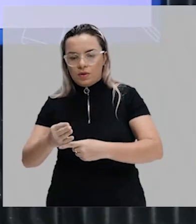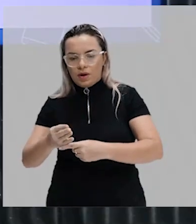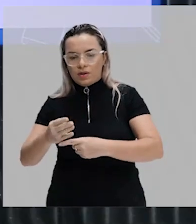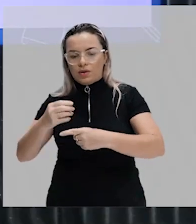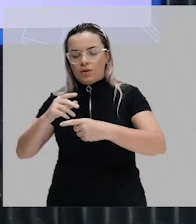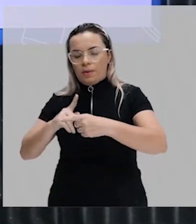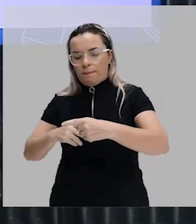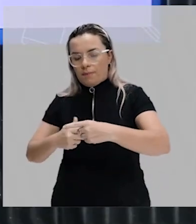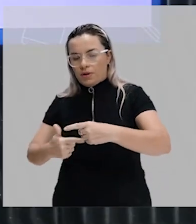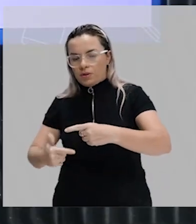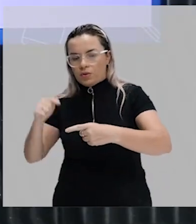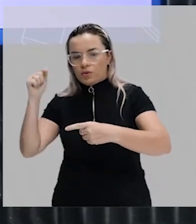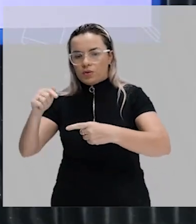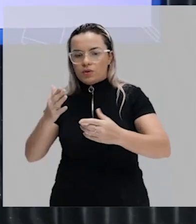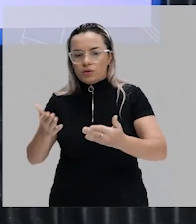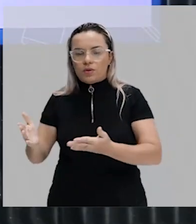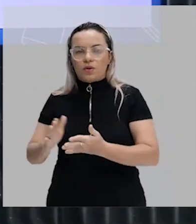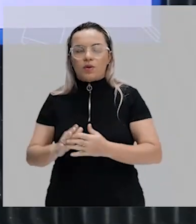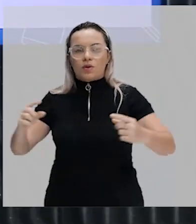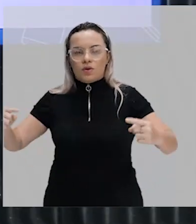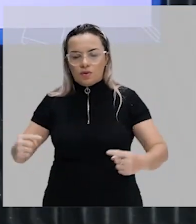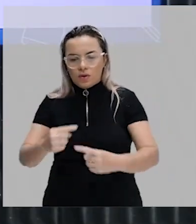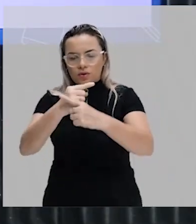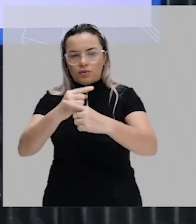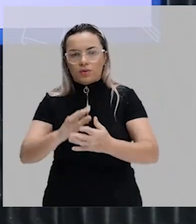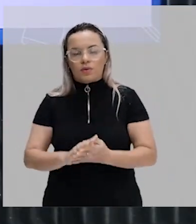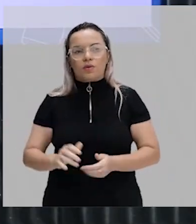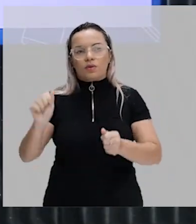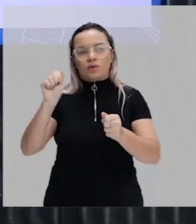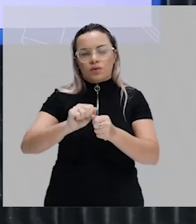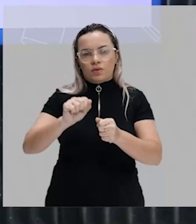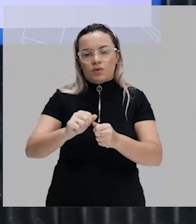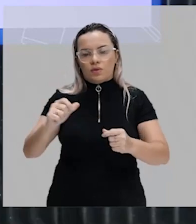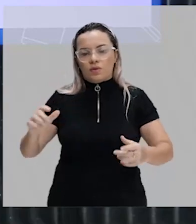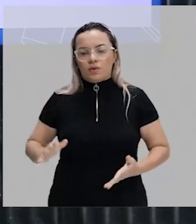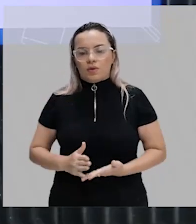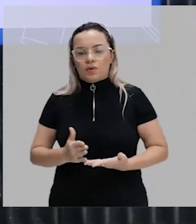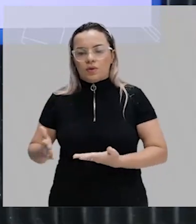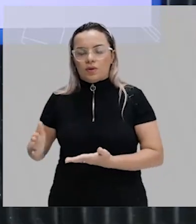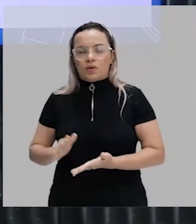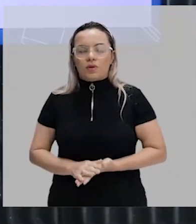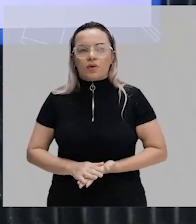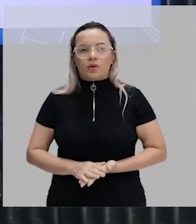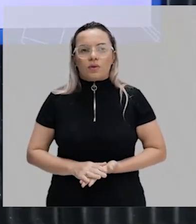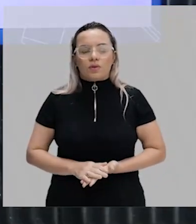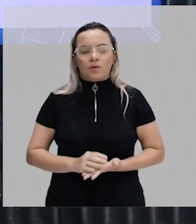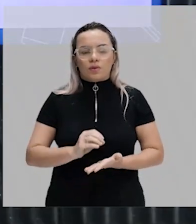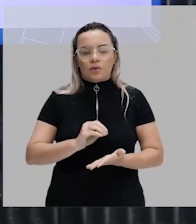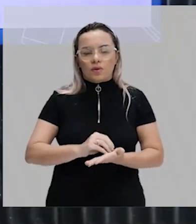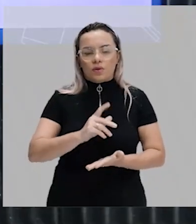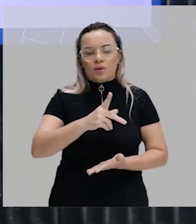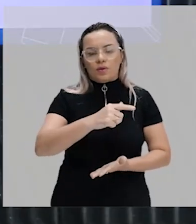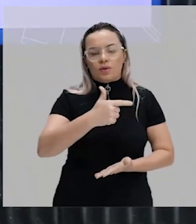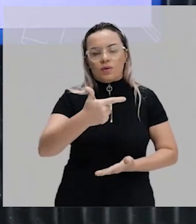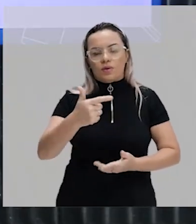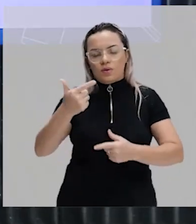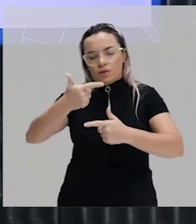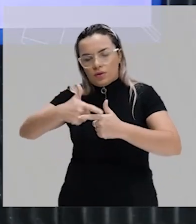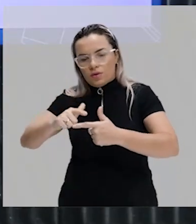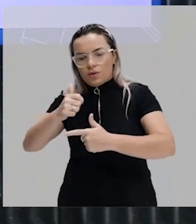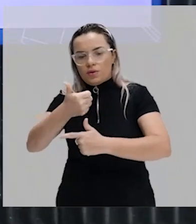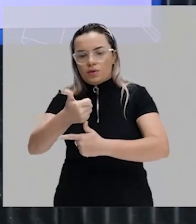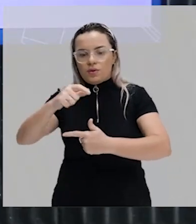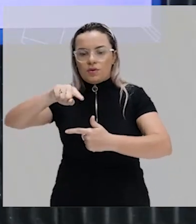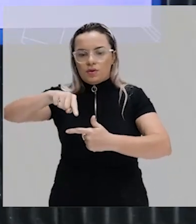meios igual a produto dos extremos. Então, quando eu faço essa multiplicação em x, olha o que sobra para mim. P2 é a divisão, né,